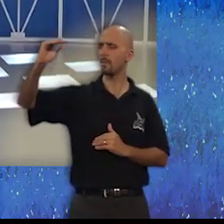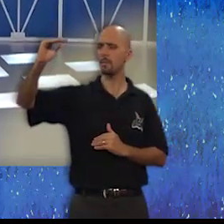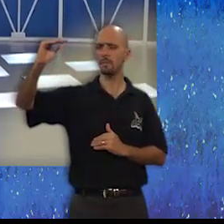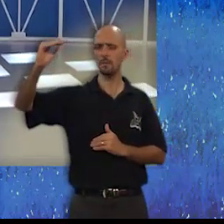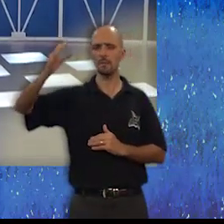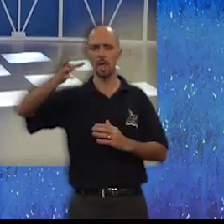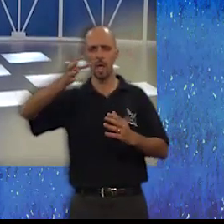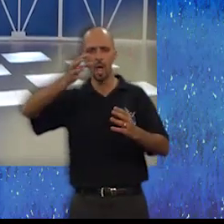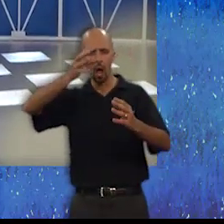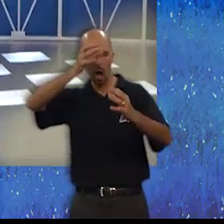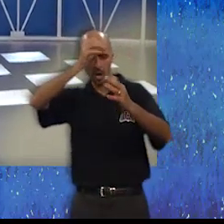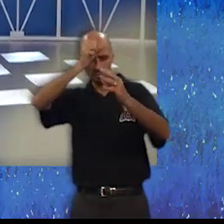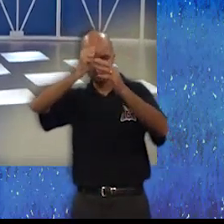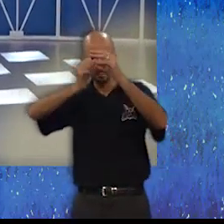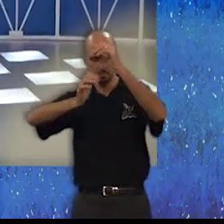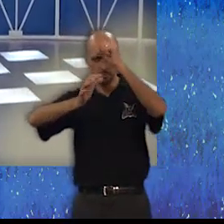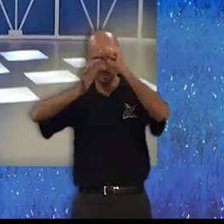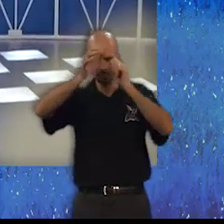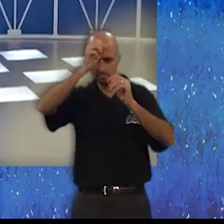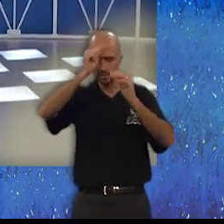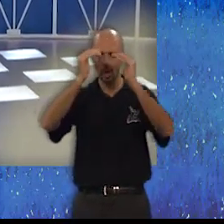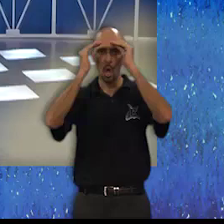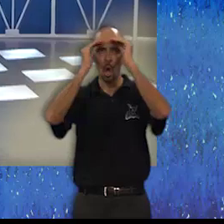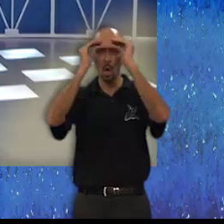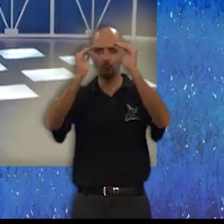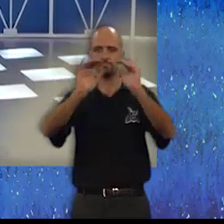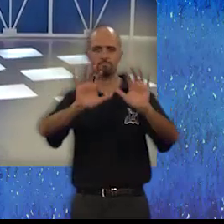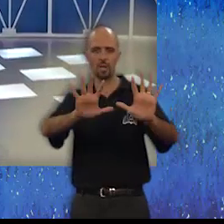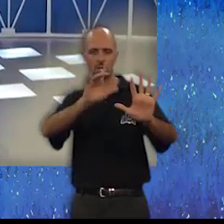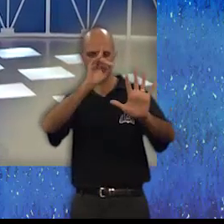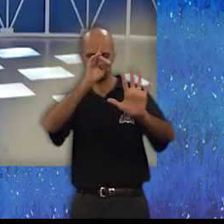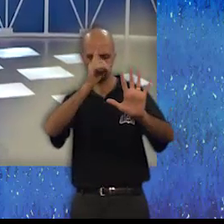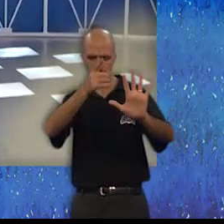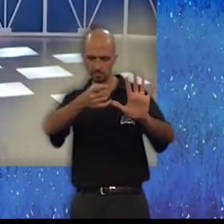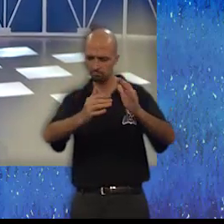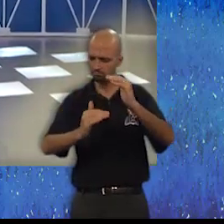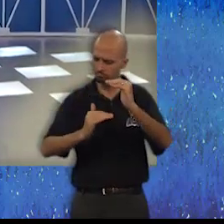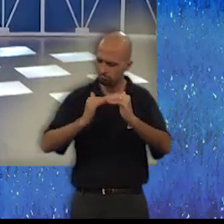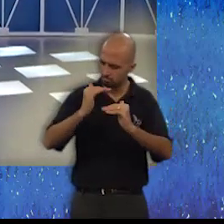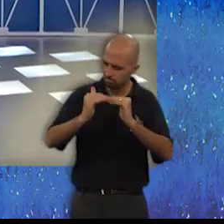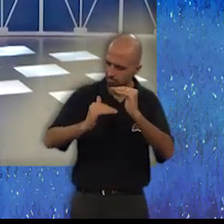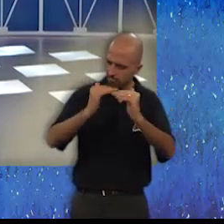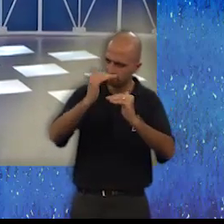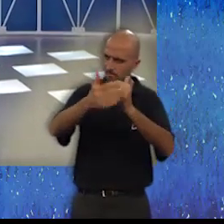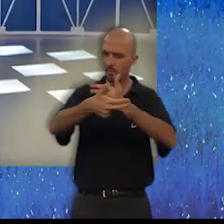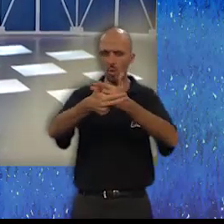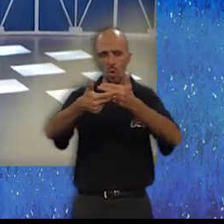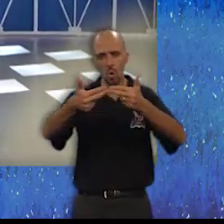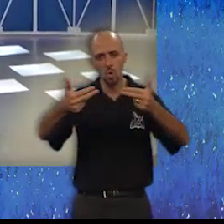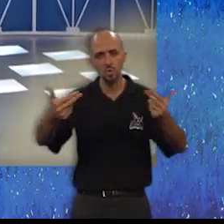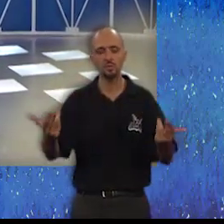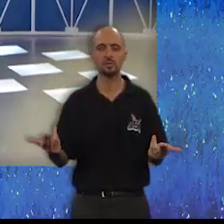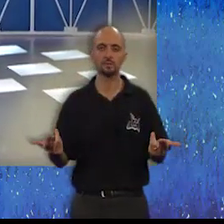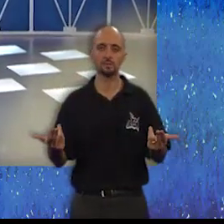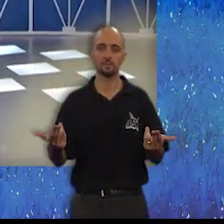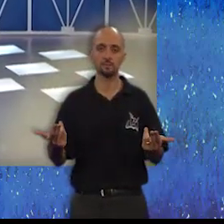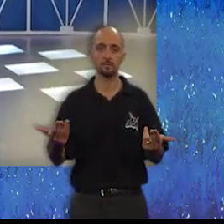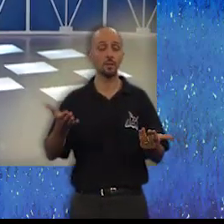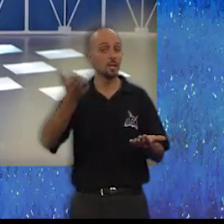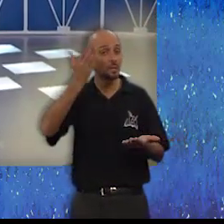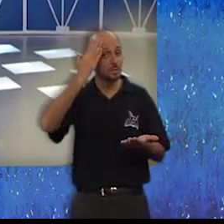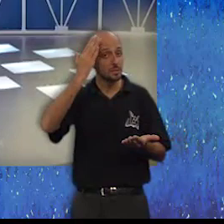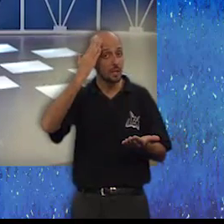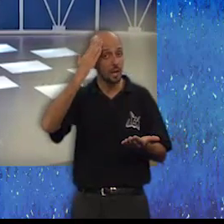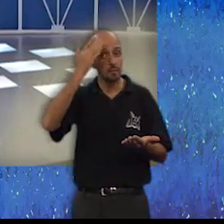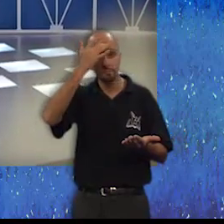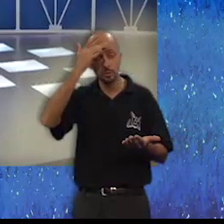cresceu nesse ambiente de obediência, dos mandamentos, dos princípios. Então nós imaginamos que está tratando de alguém que